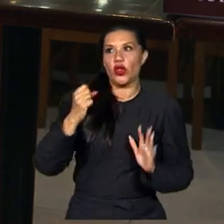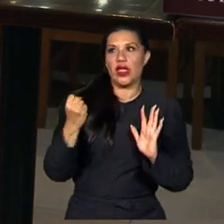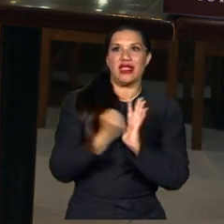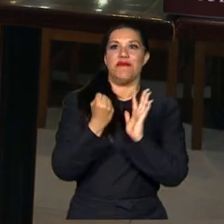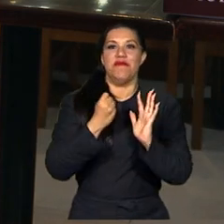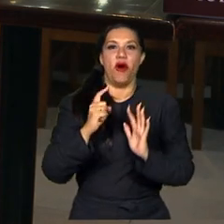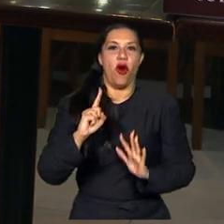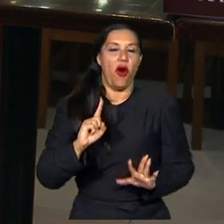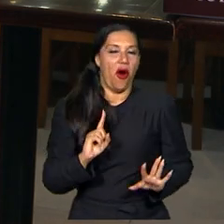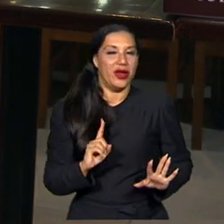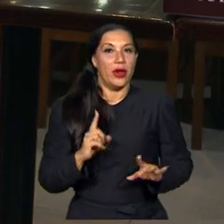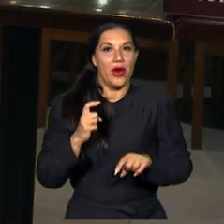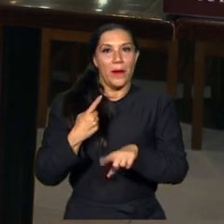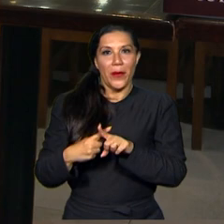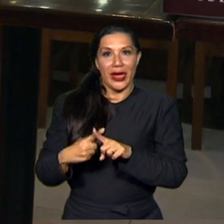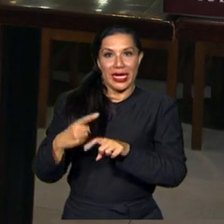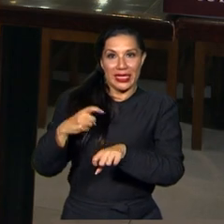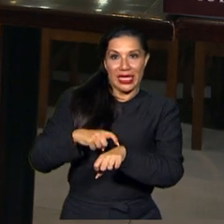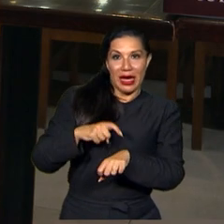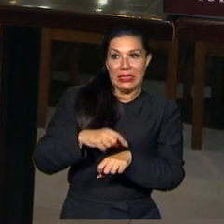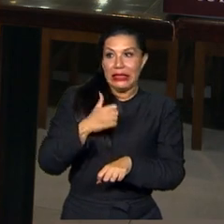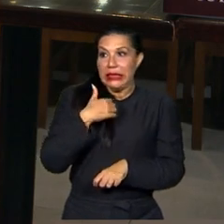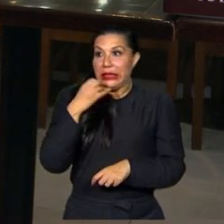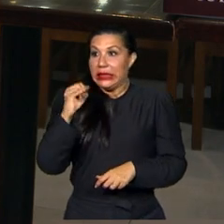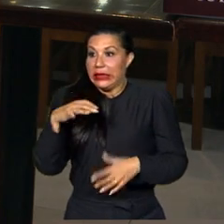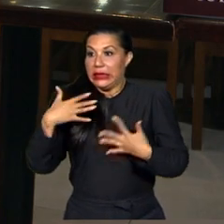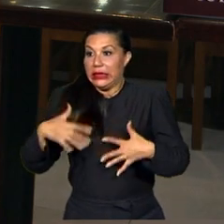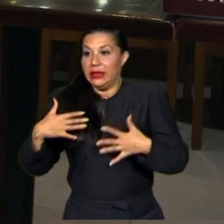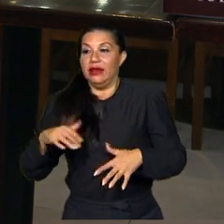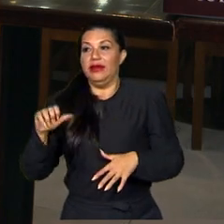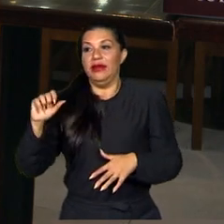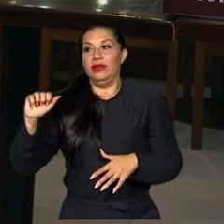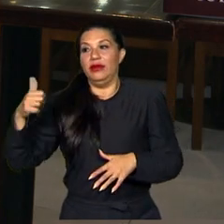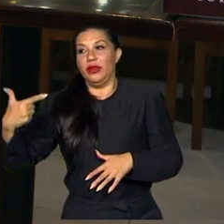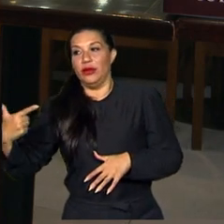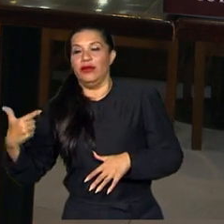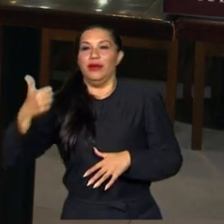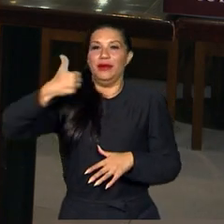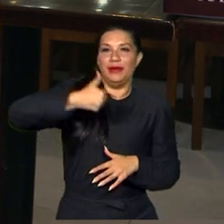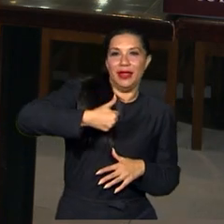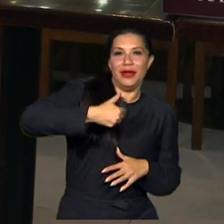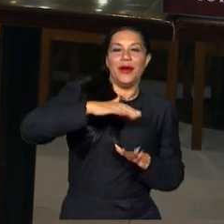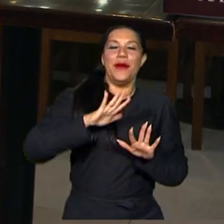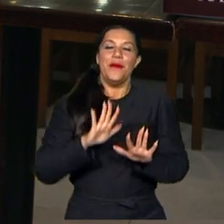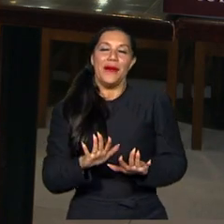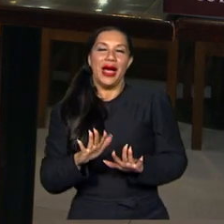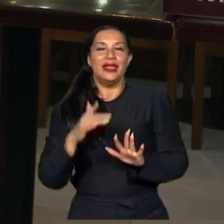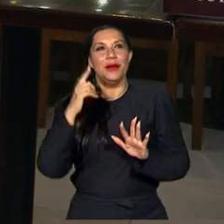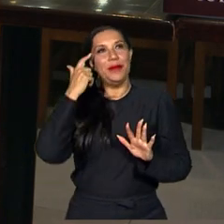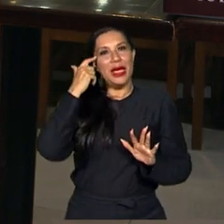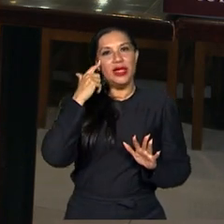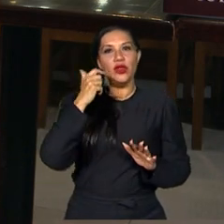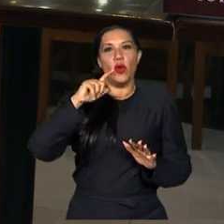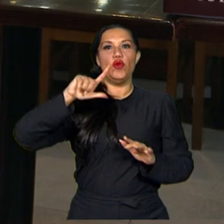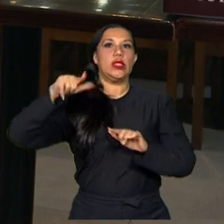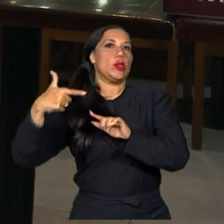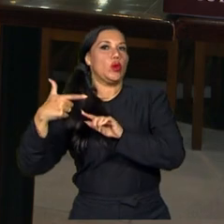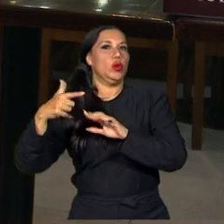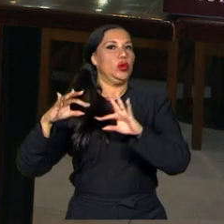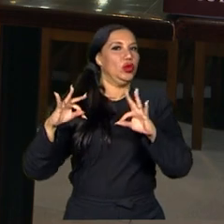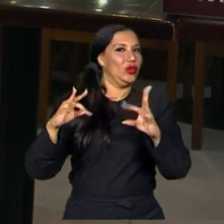Porque na hora que a corda aperta, ele não vai para o segundo, ele vai para o primeiro. Então, eu não gosto muito desse rótulo que o Juventus é o segundo de